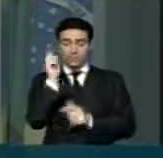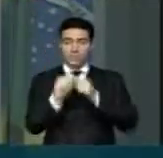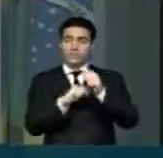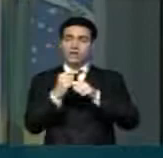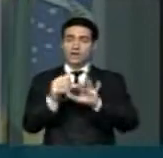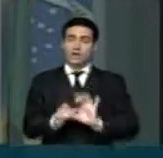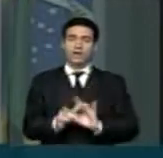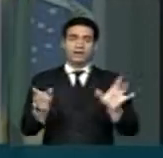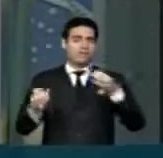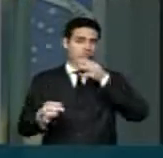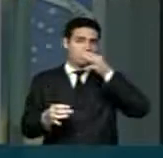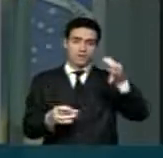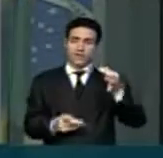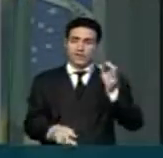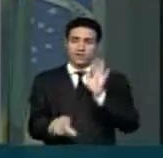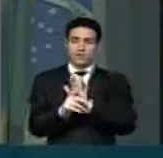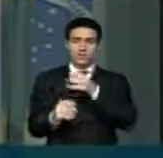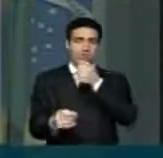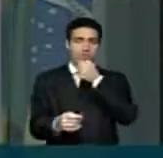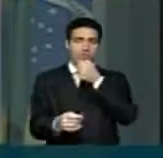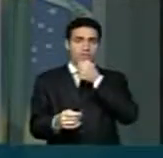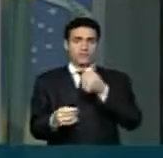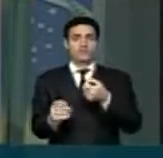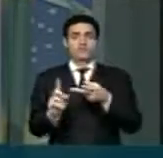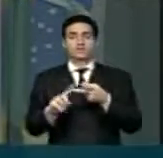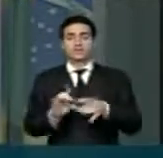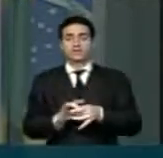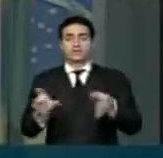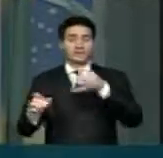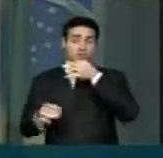livre manifestação da imprensa, a